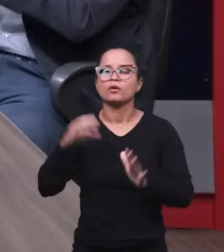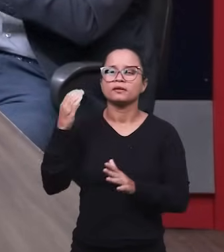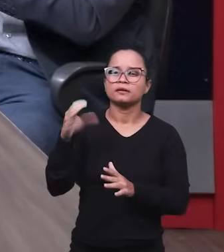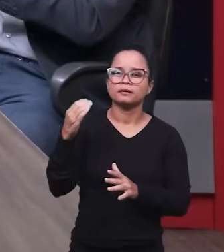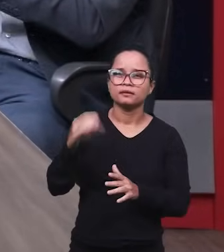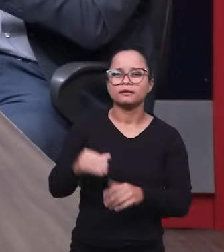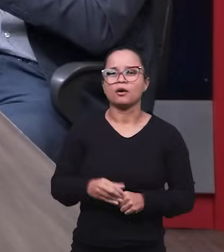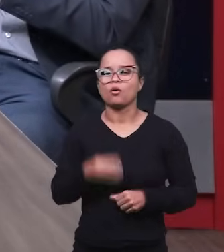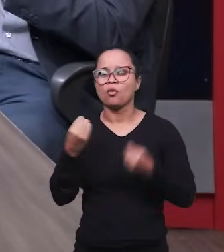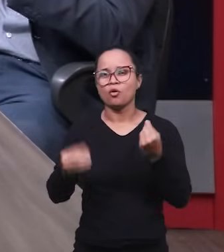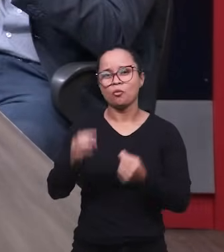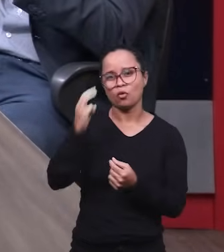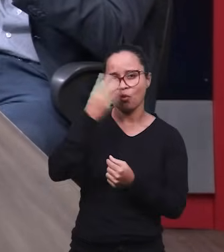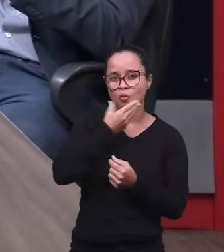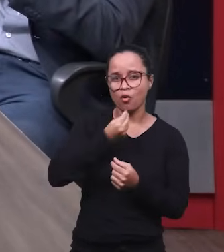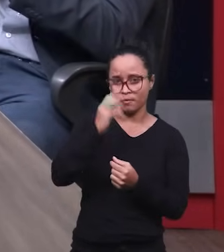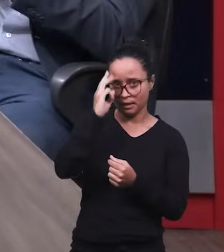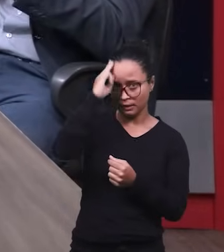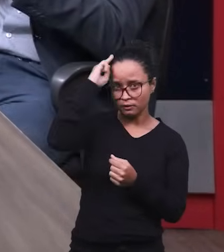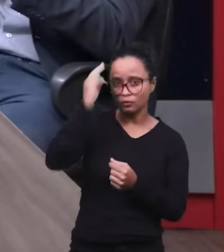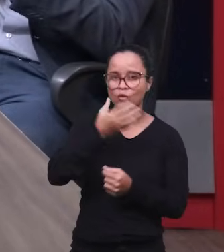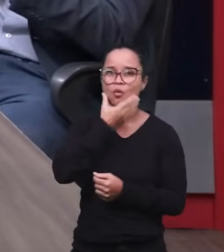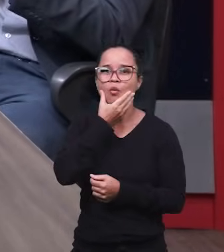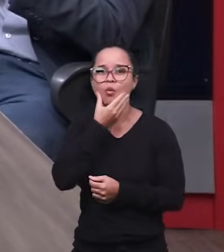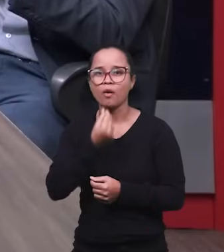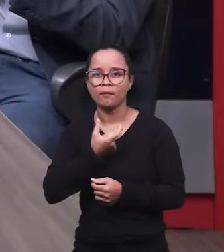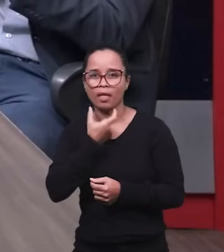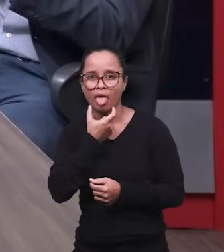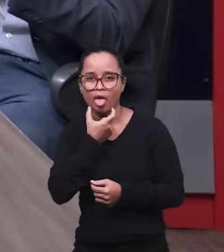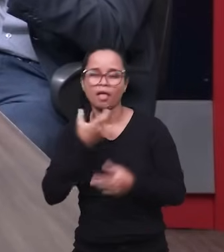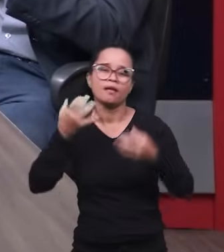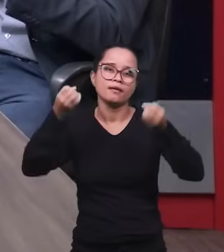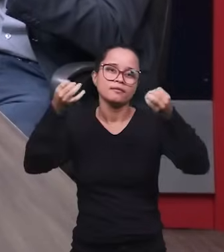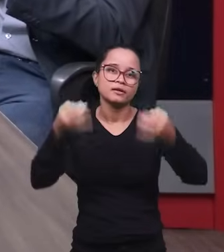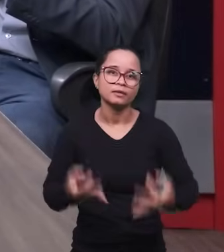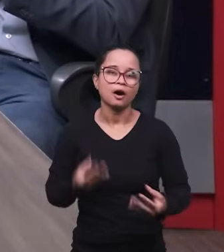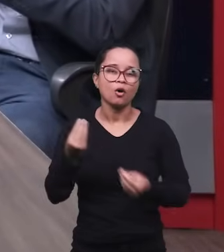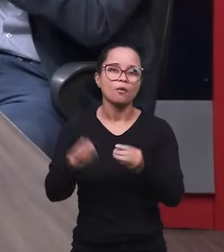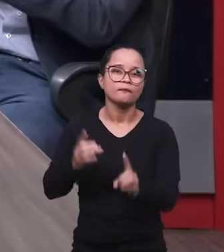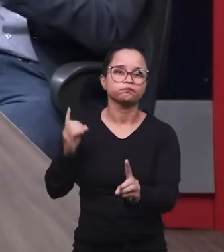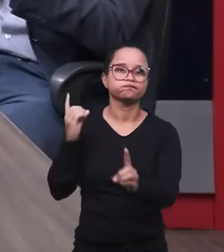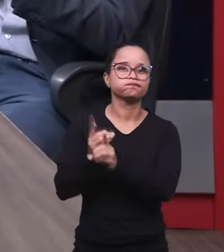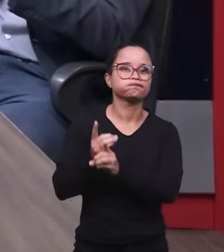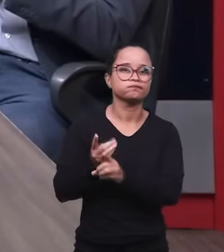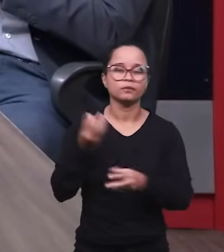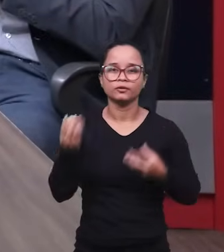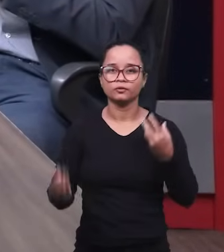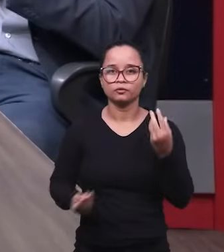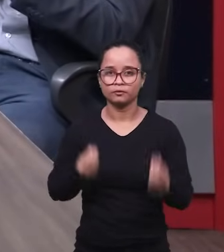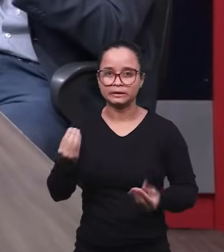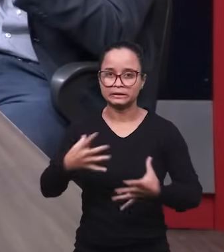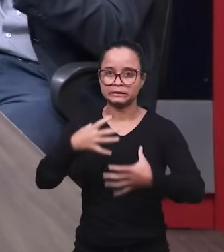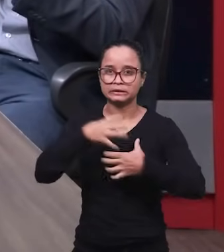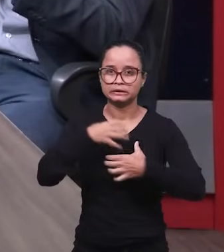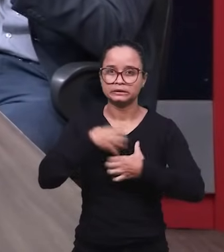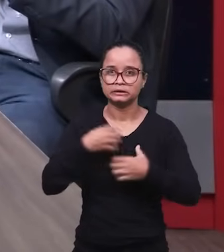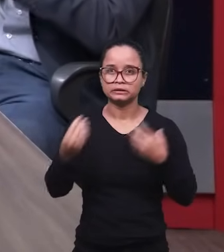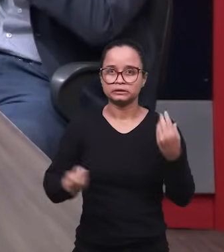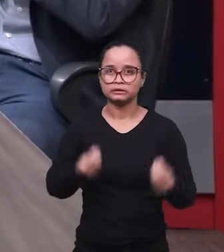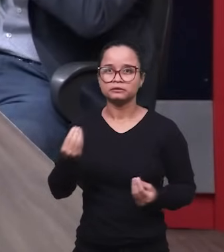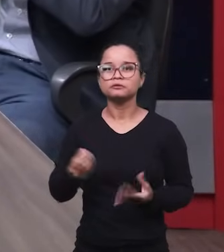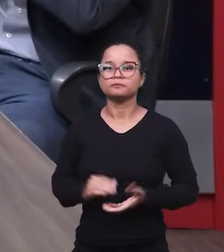de Einstein, aquilo que Einstein ele descobriu, aquilo que ele expôs, de alguma certa forma